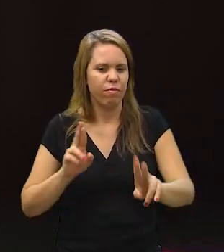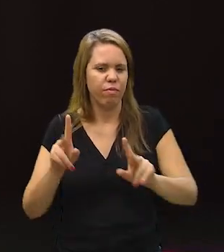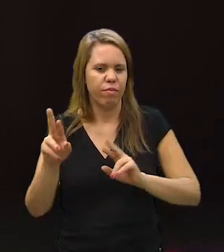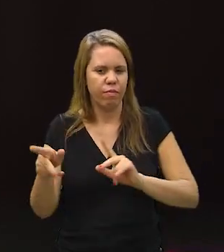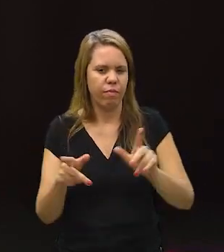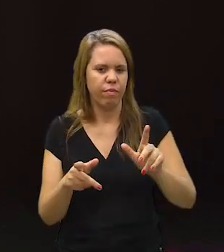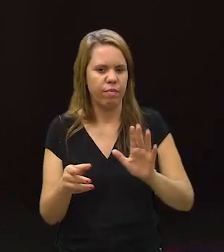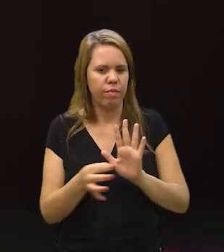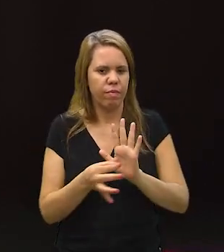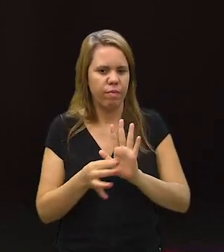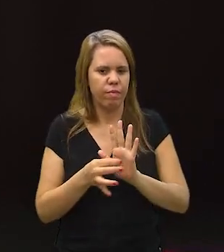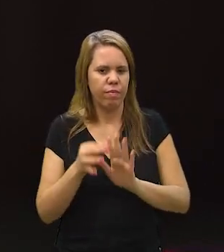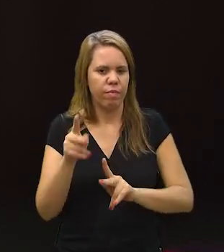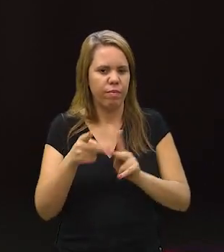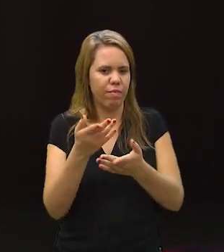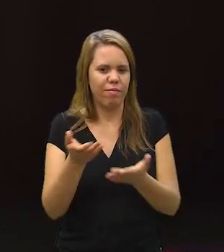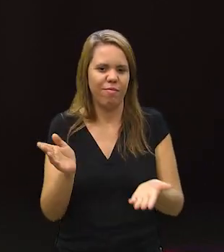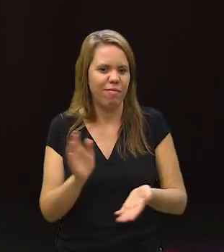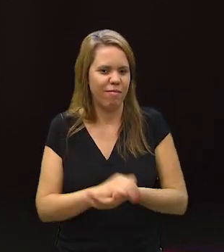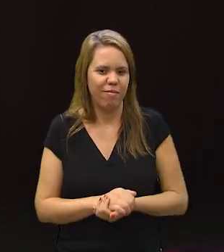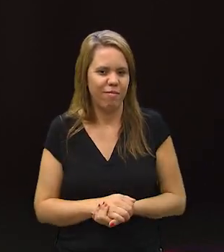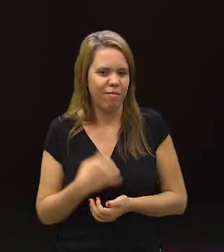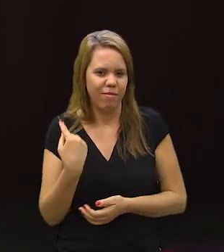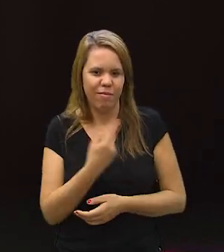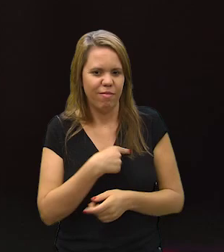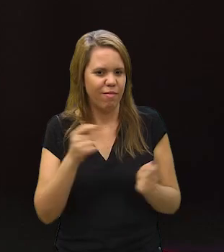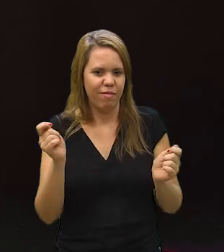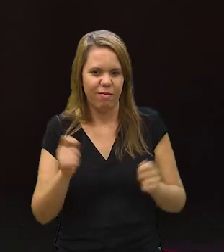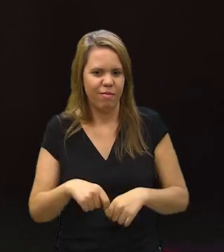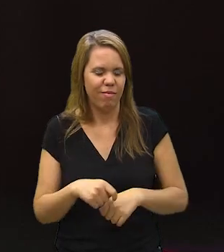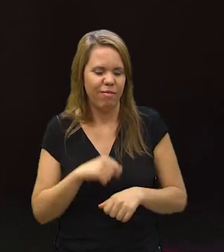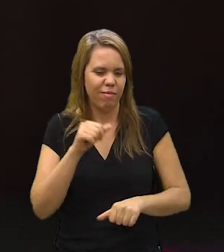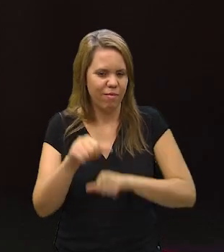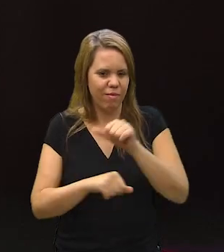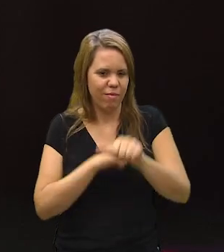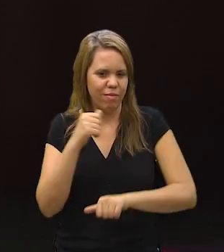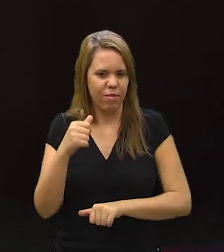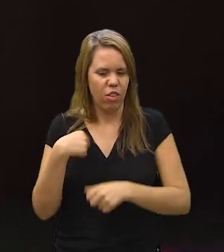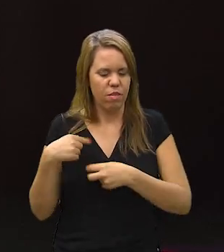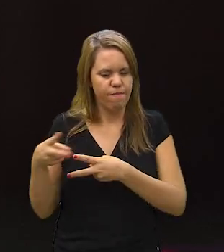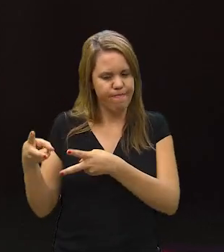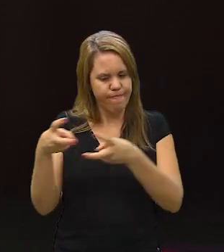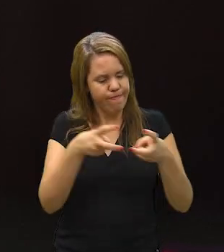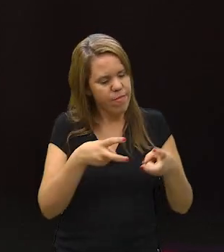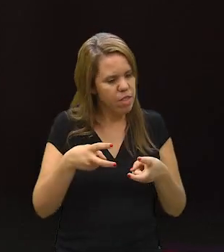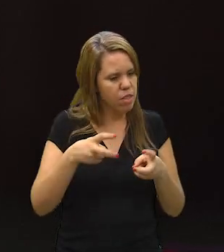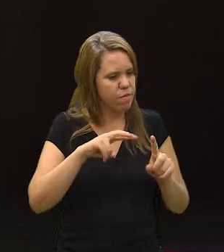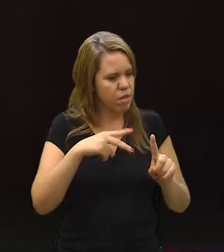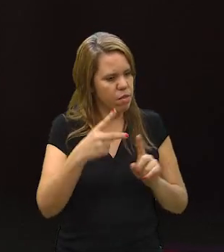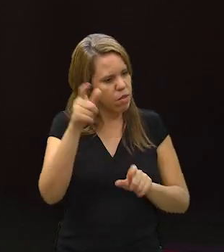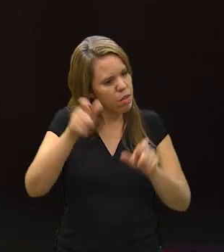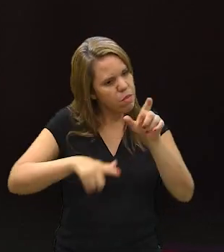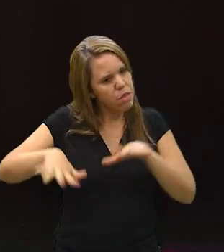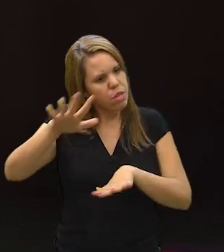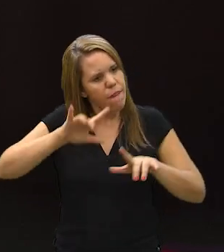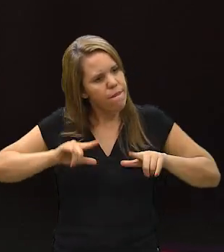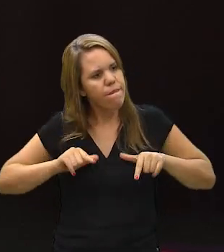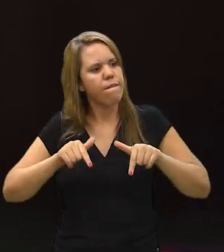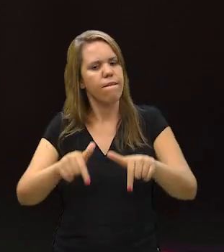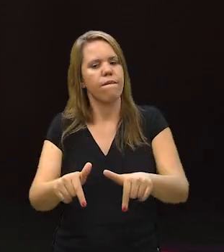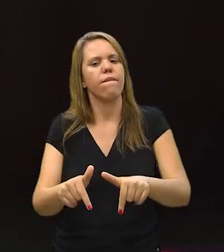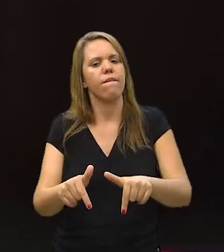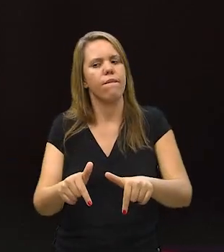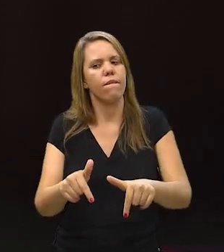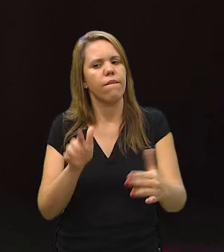diferentes pontos de vista e como a gente pode mudar a nossa percepção quando a gente enfrenta